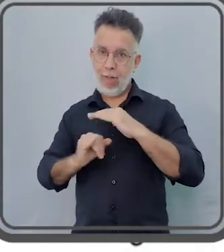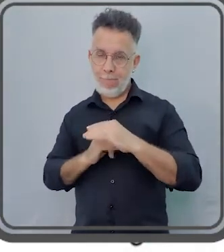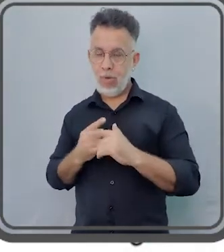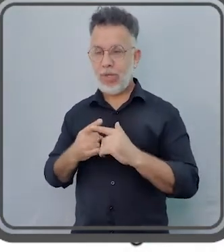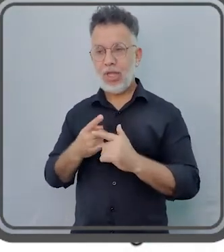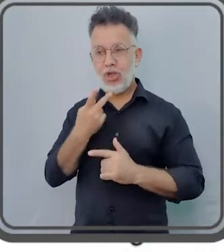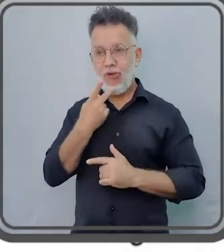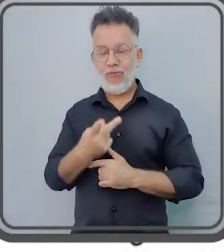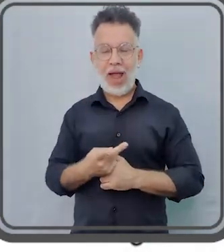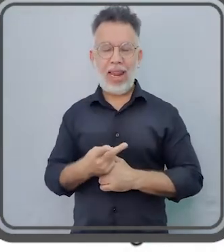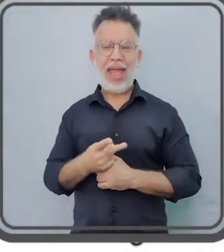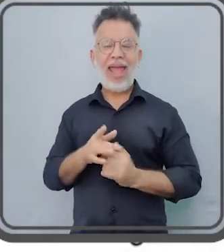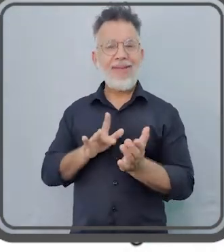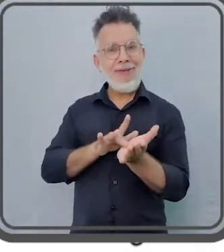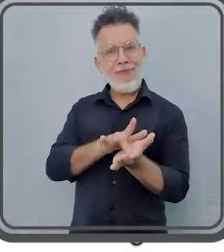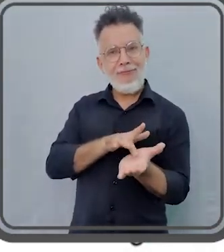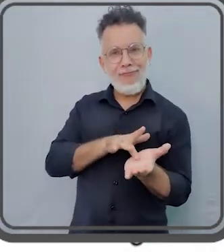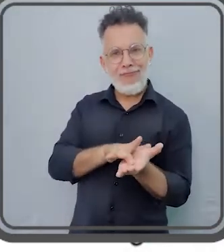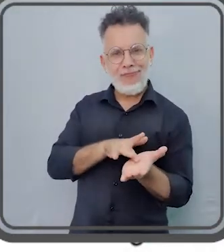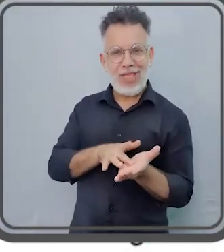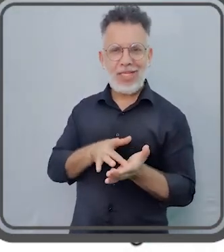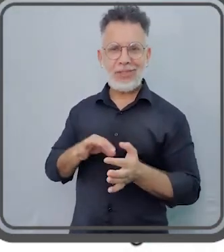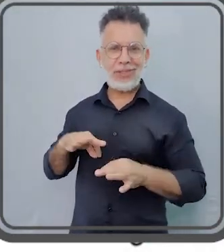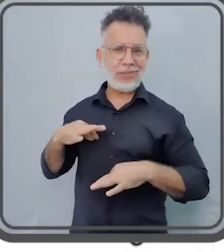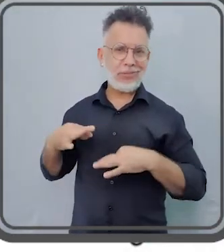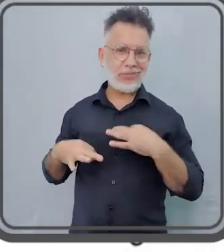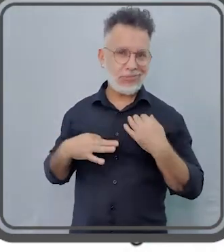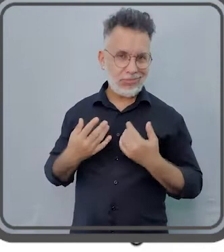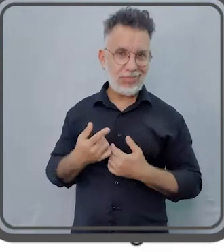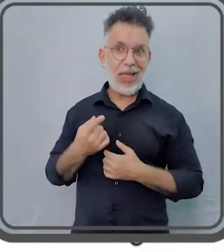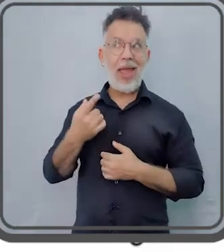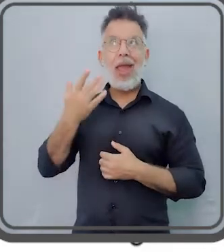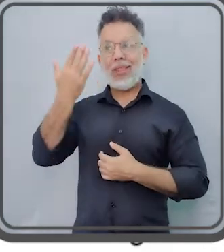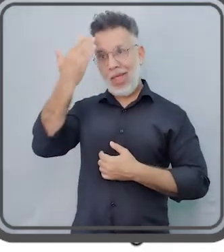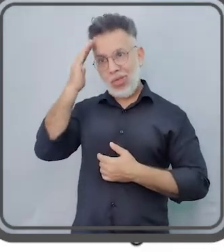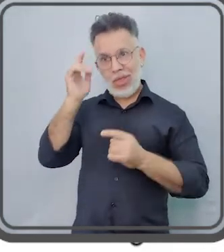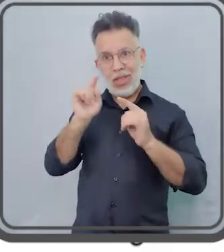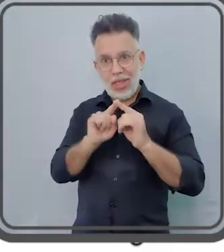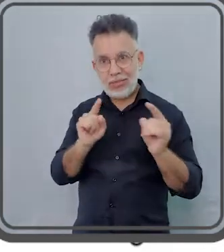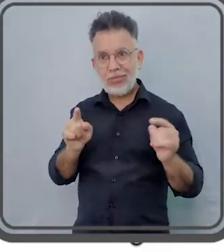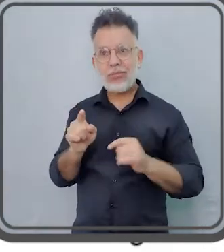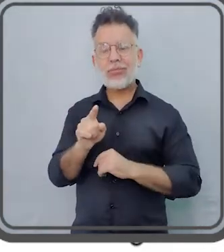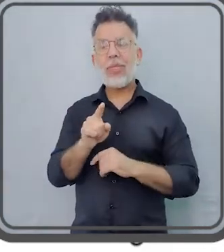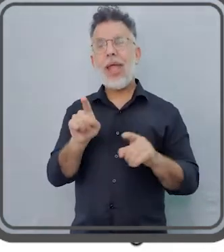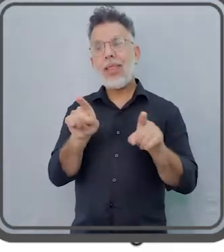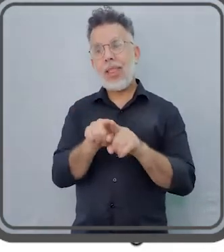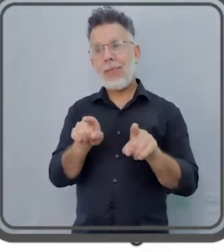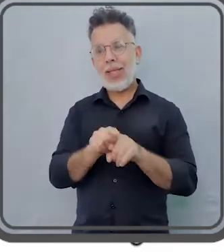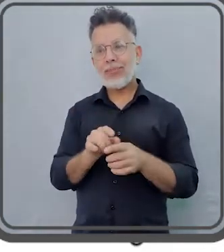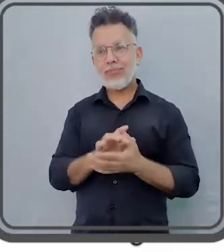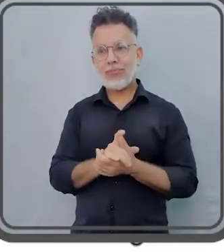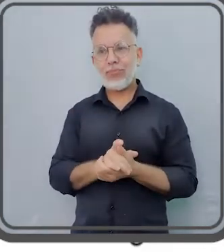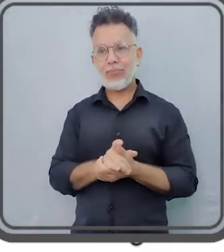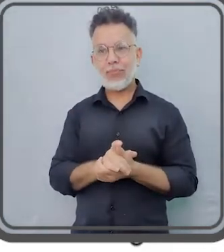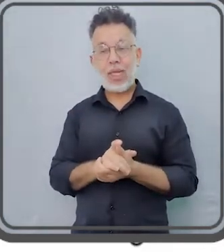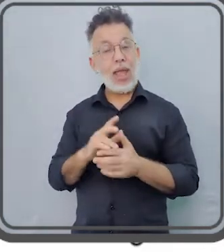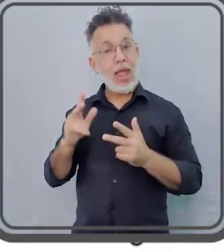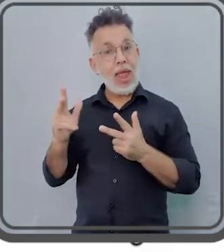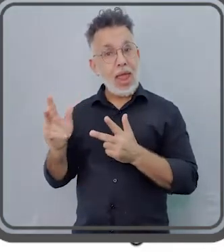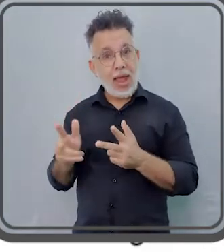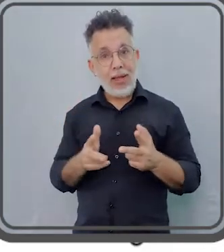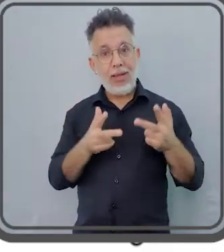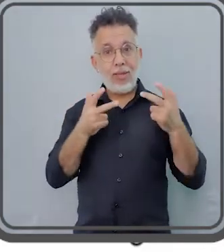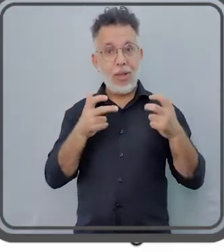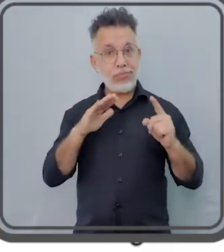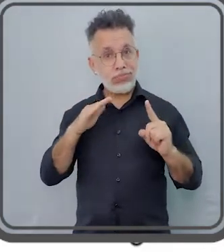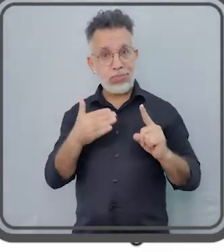assim, sabe? Tipo, eu tô entendendo, faz sentido. E também... esse olhar do mercado, porque no final do dia, claro que a